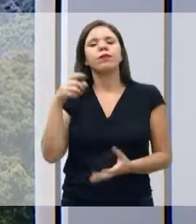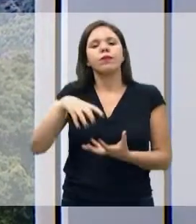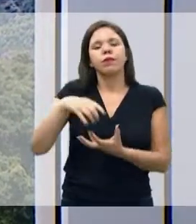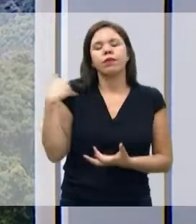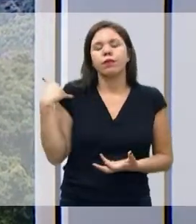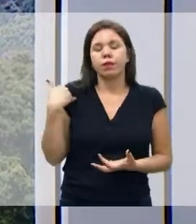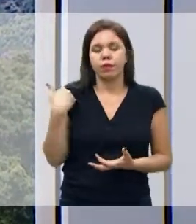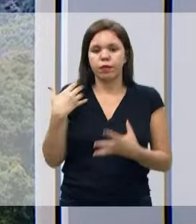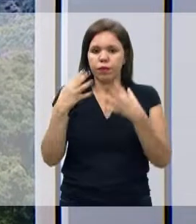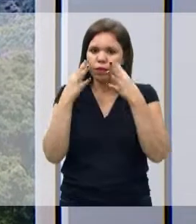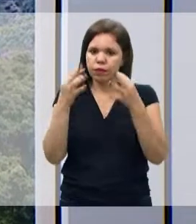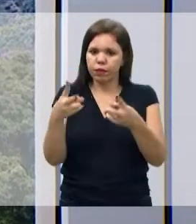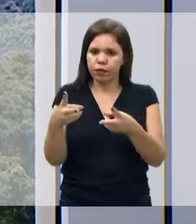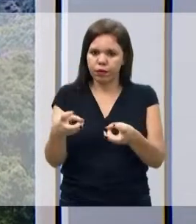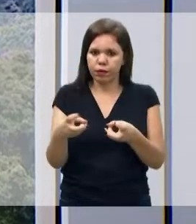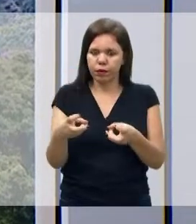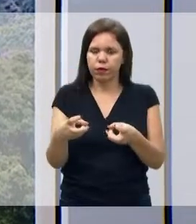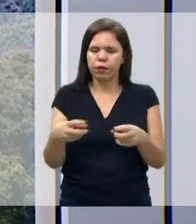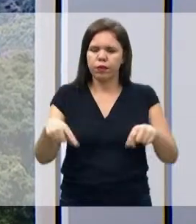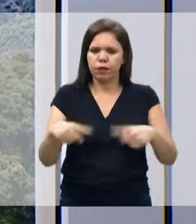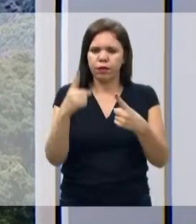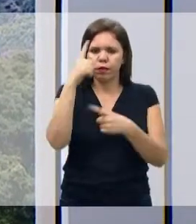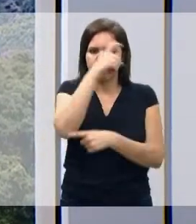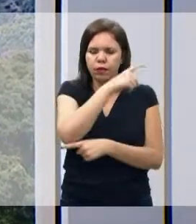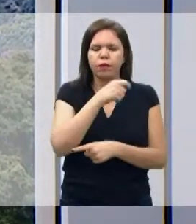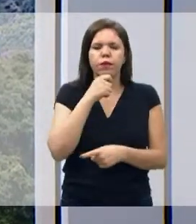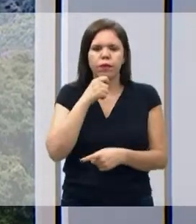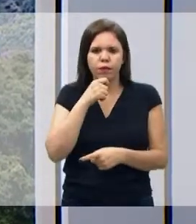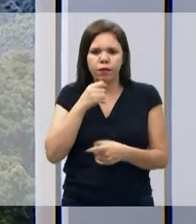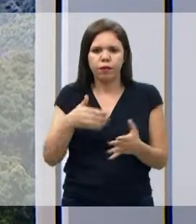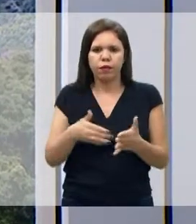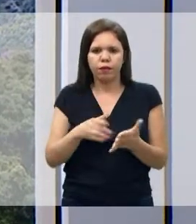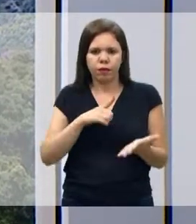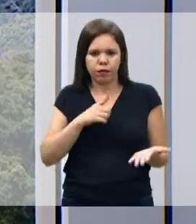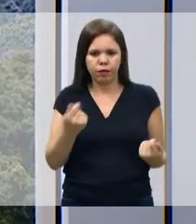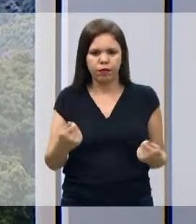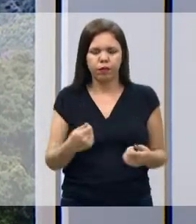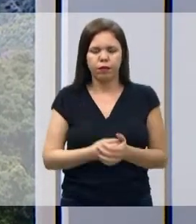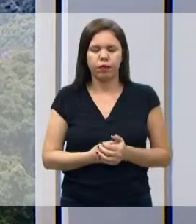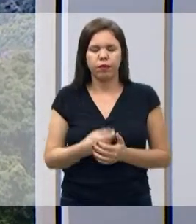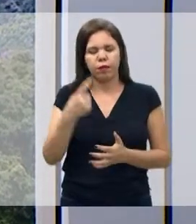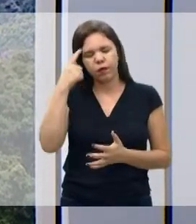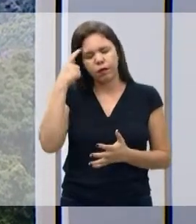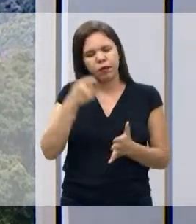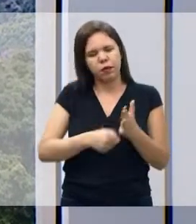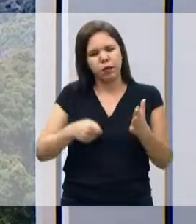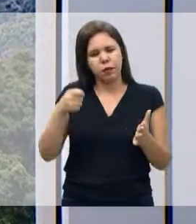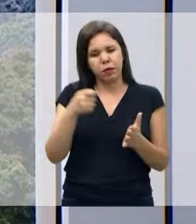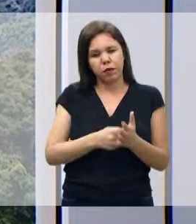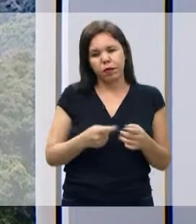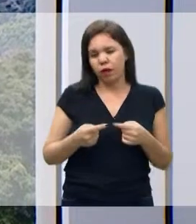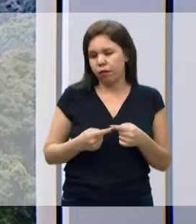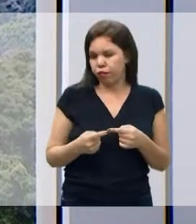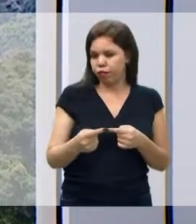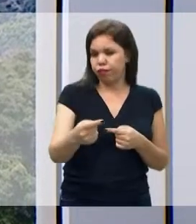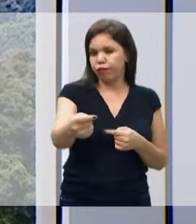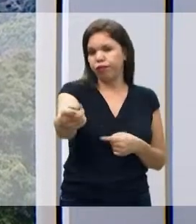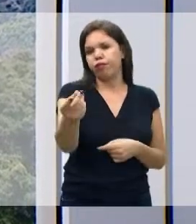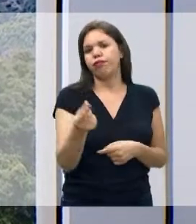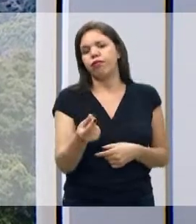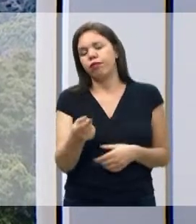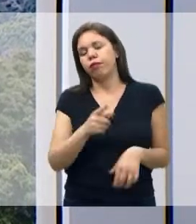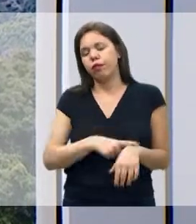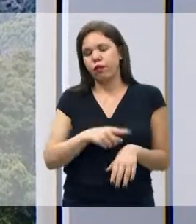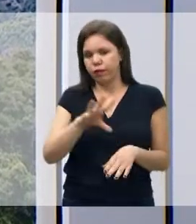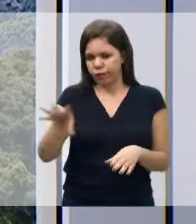esse caminho do envelhecimento e os desafios que estão postos para ele. Pensando políticas de longo prazo que